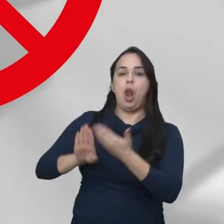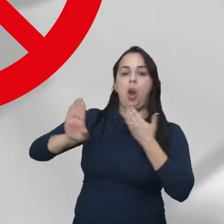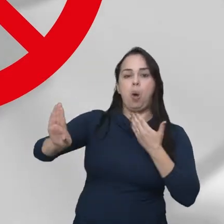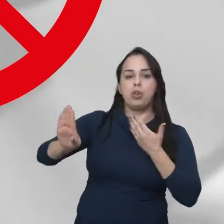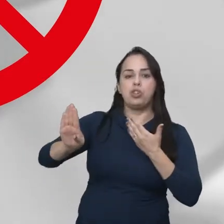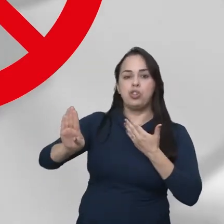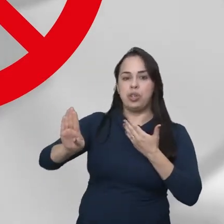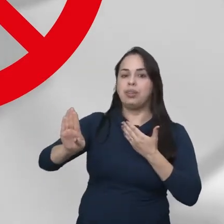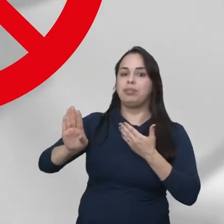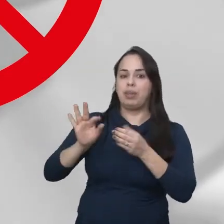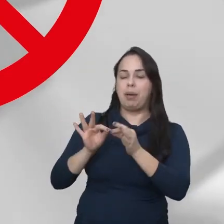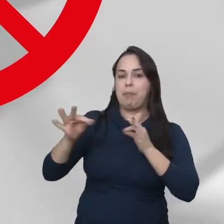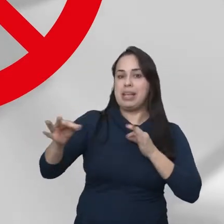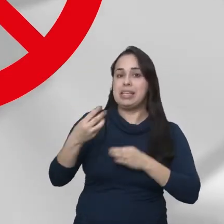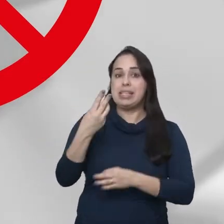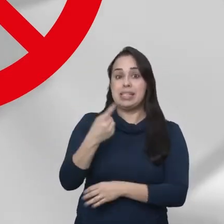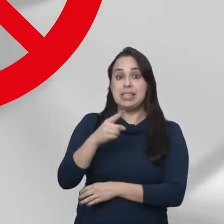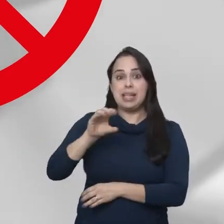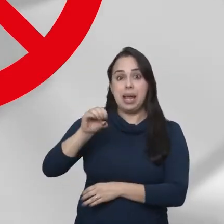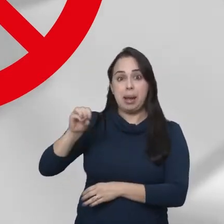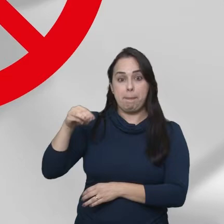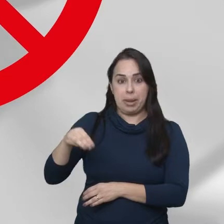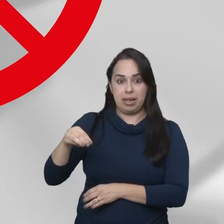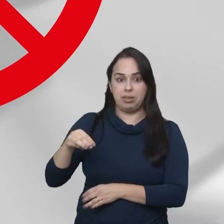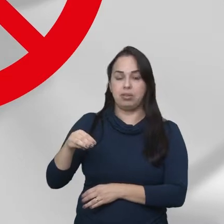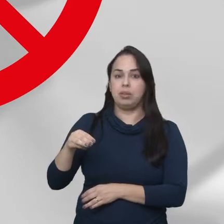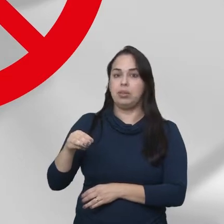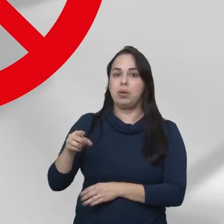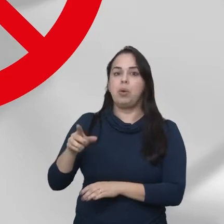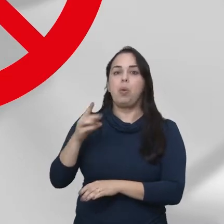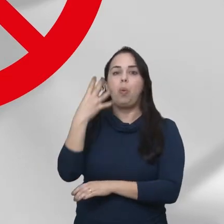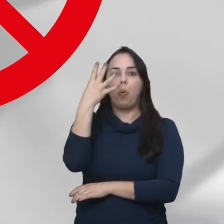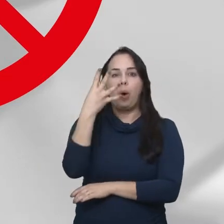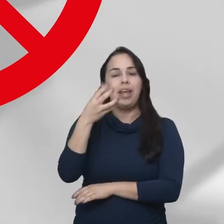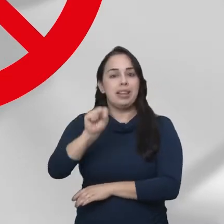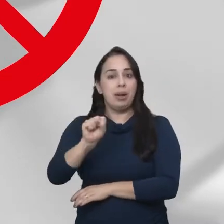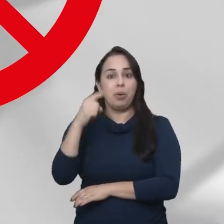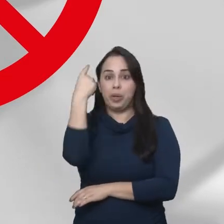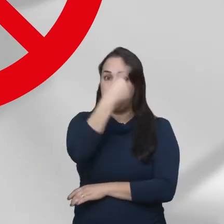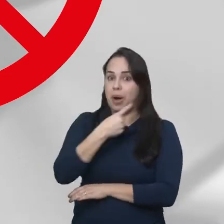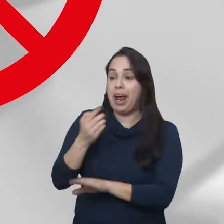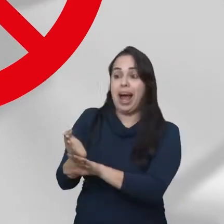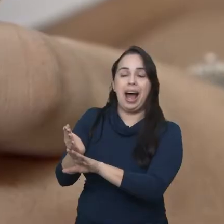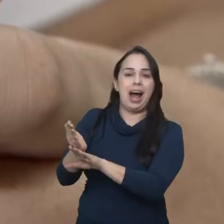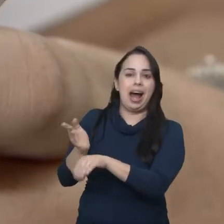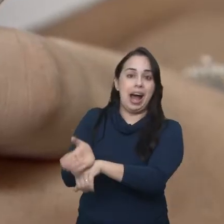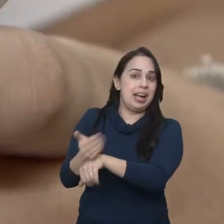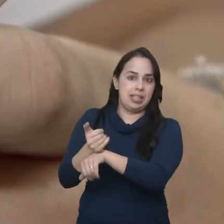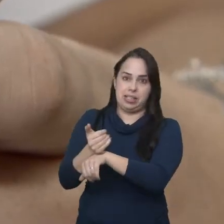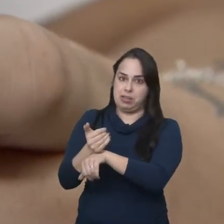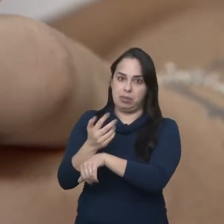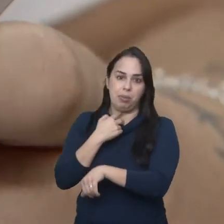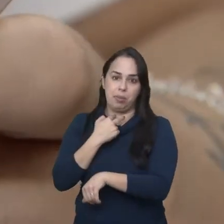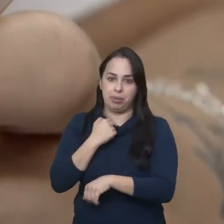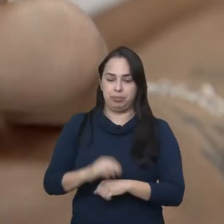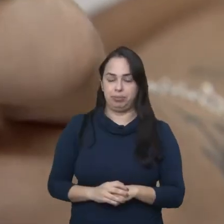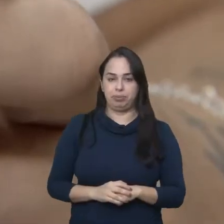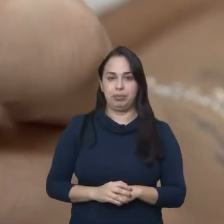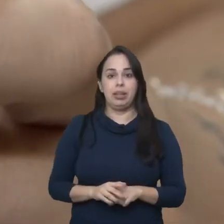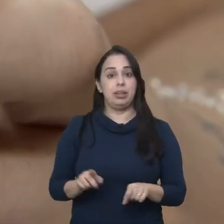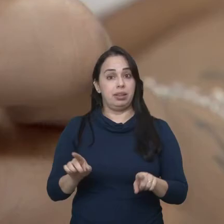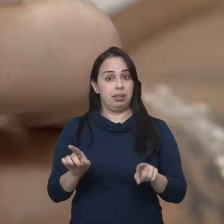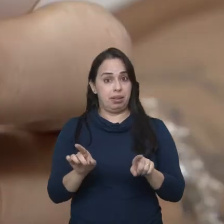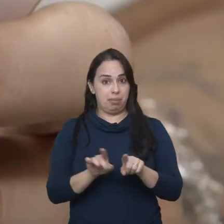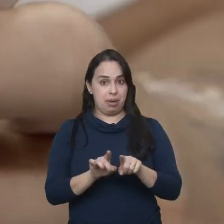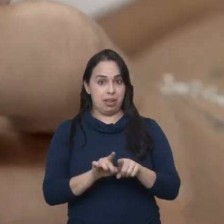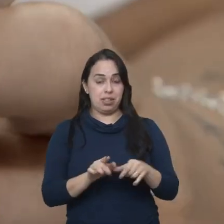dos locais de votação, 48 horas antes e 24 horas depois do pleito. Outra norma definida pelo